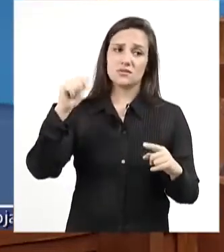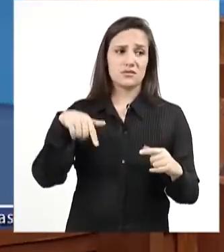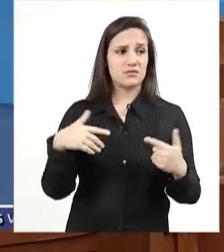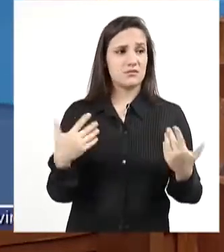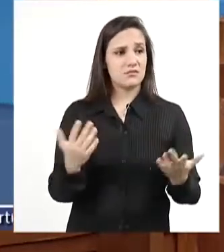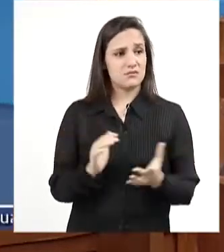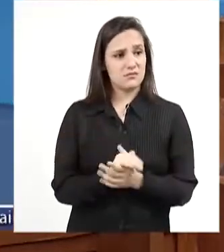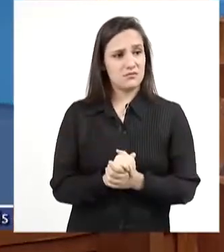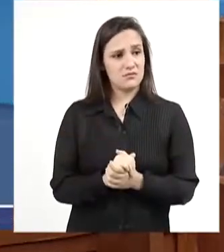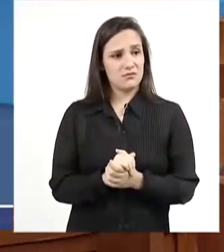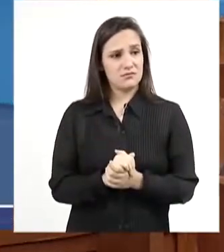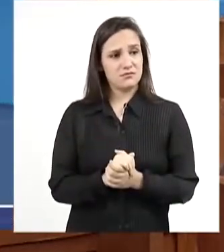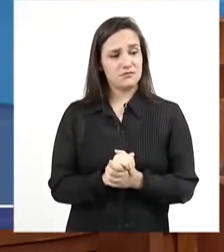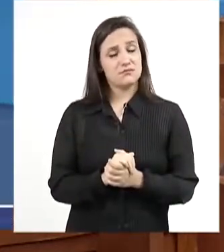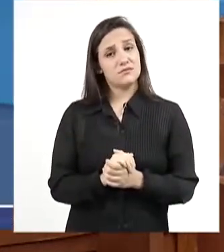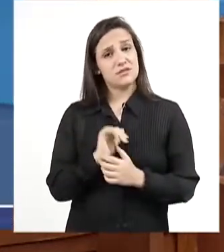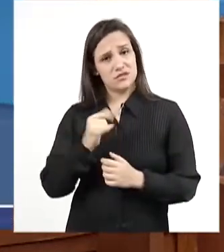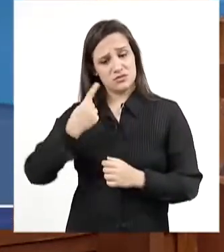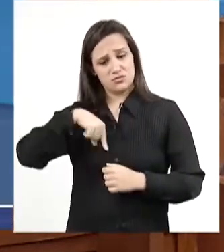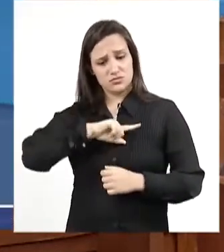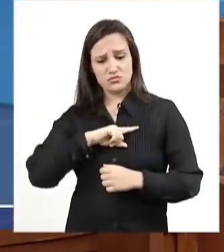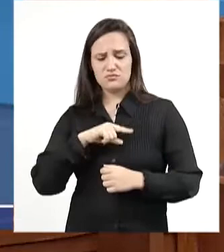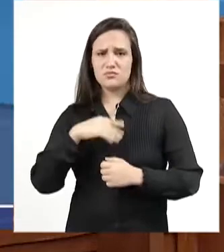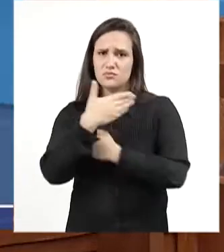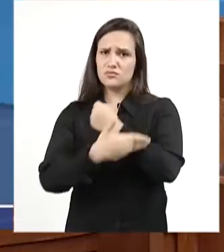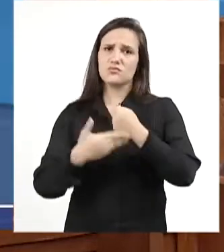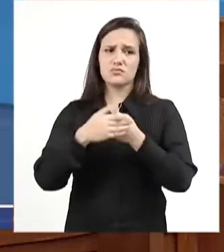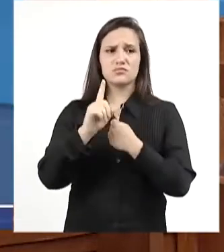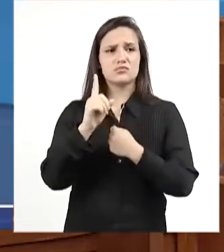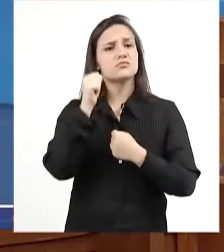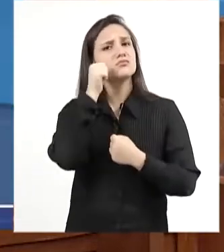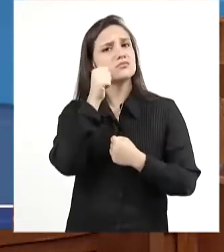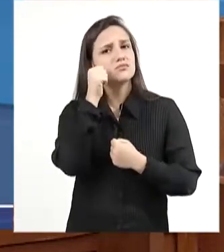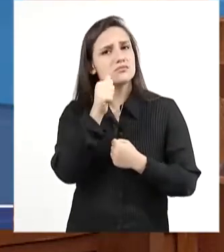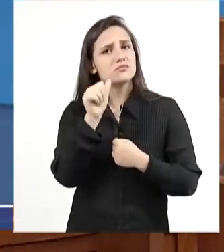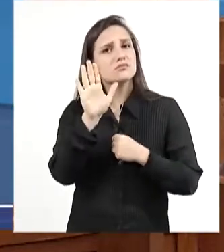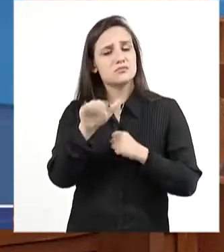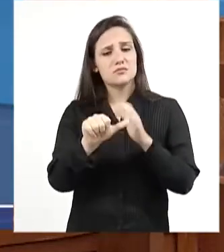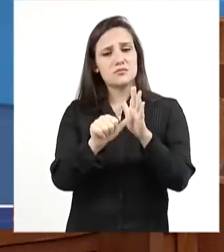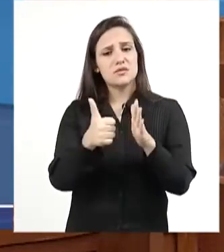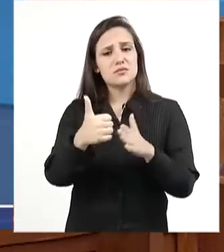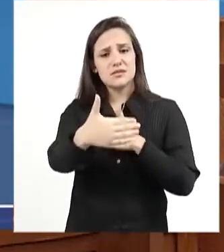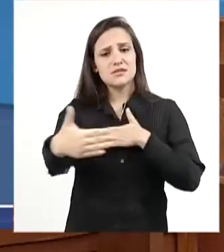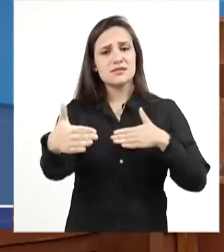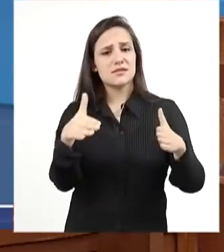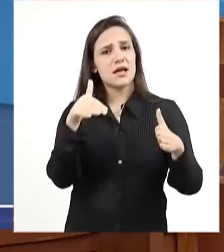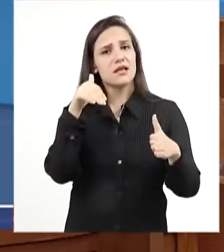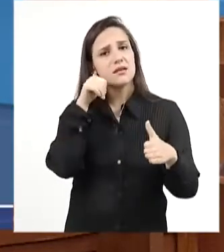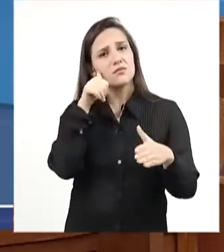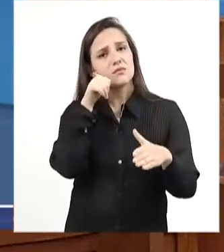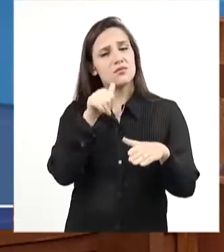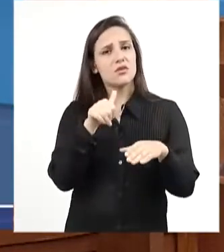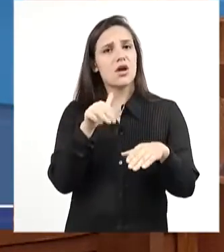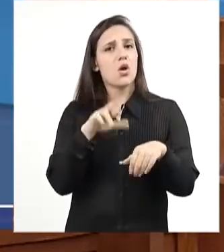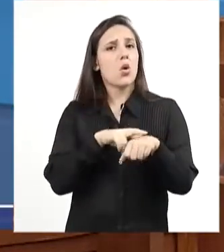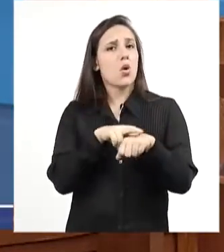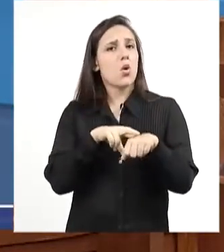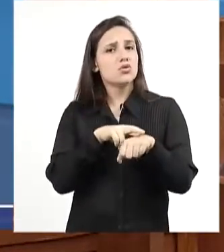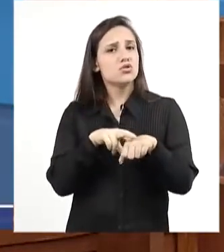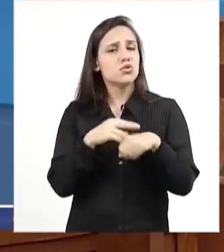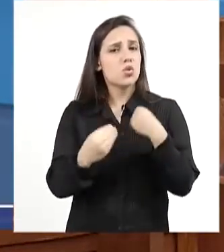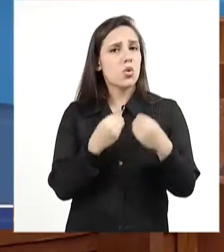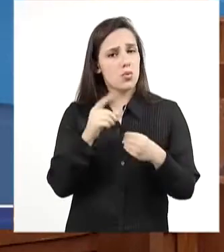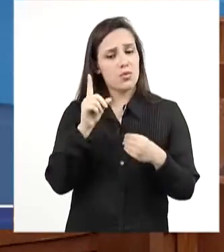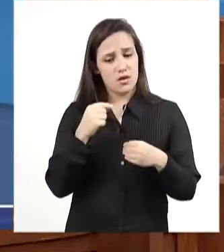acha que a gente não defende a mulher, a primeira sala lilás do Mato Grosso do Sul, Dona Amália, é fruto de uma